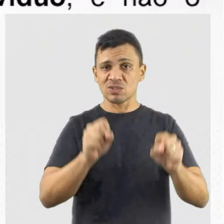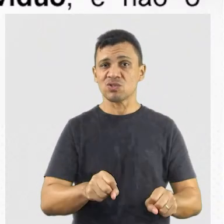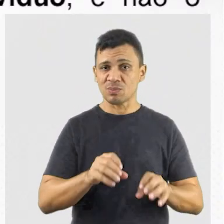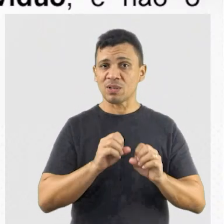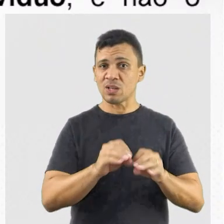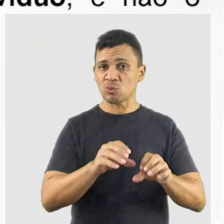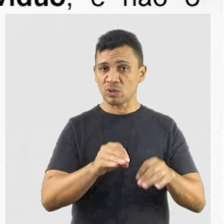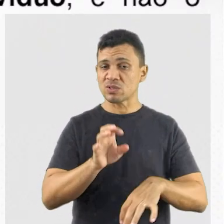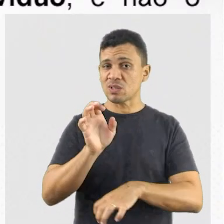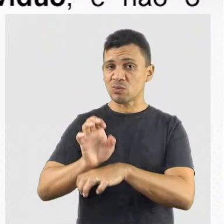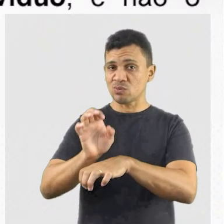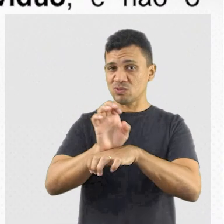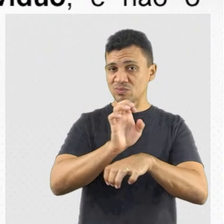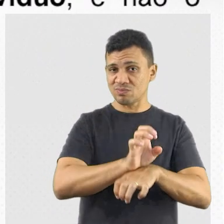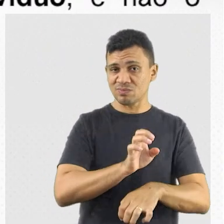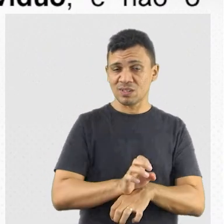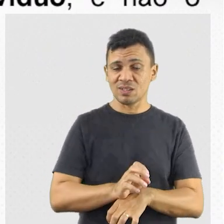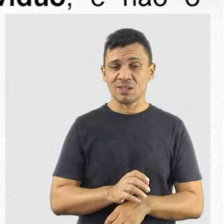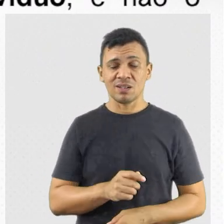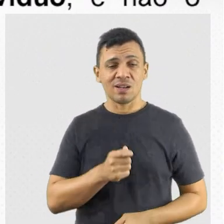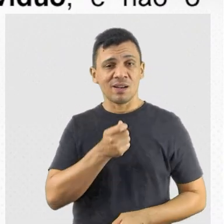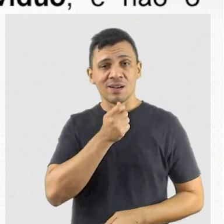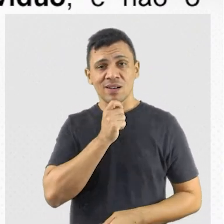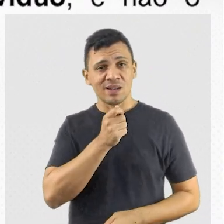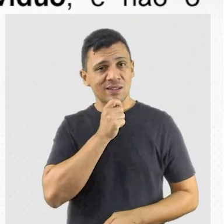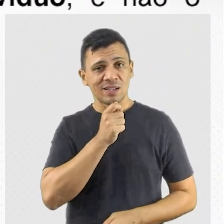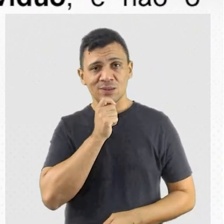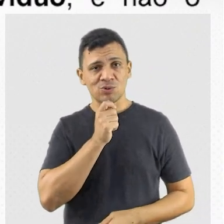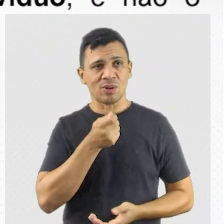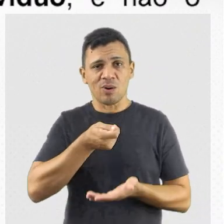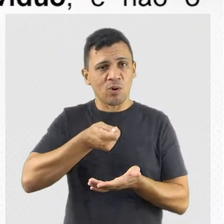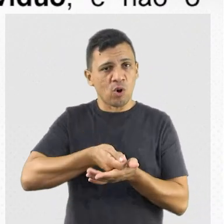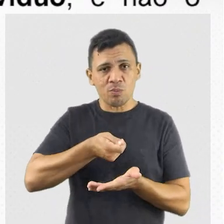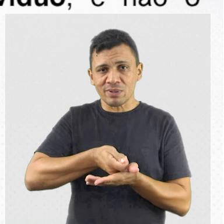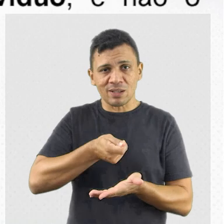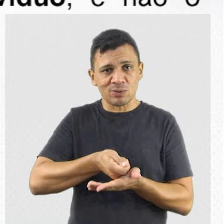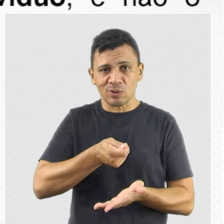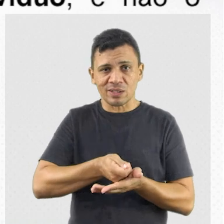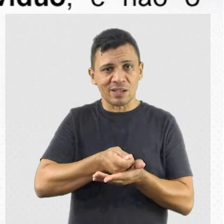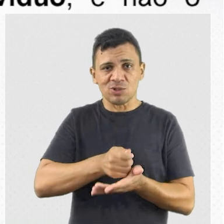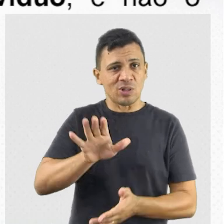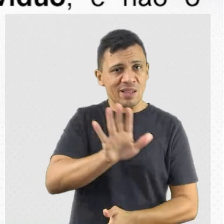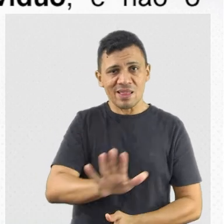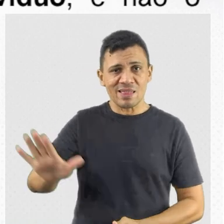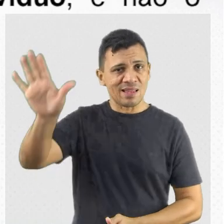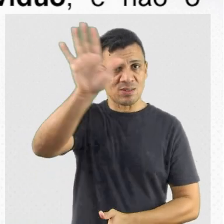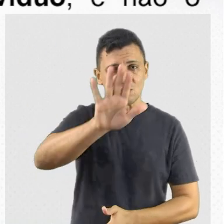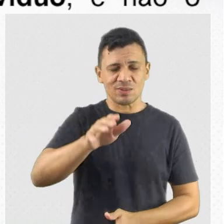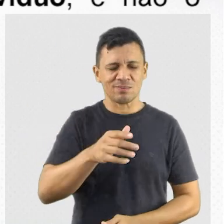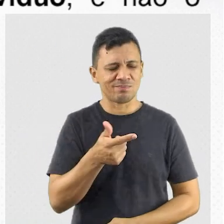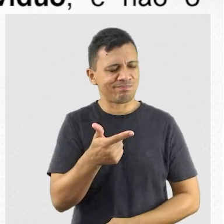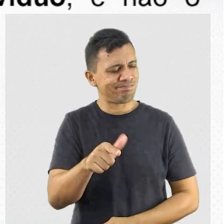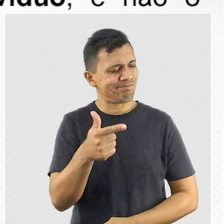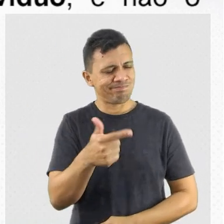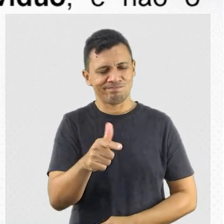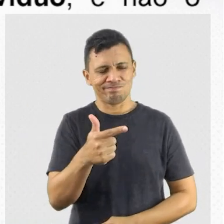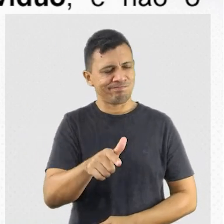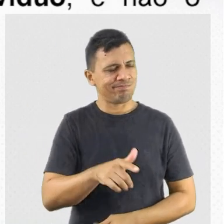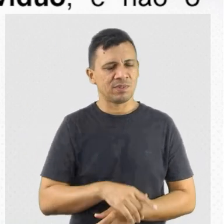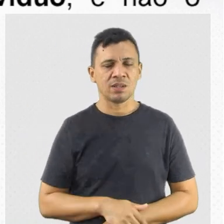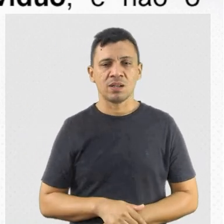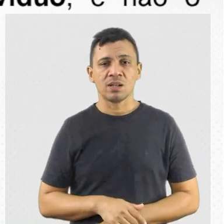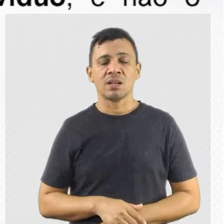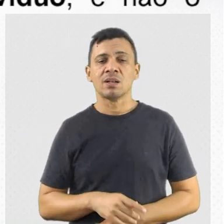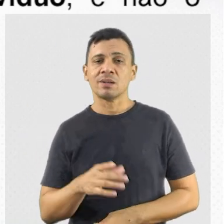ao nascer, o indivíduo encontra uma sociedade que já está estruturada, ela já existe há muito mais tempo do que nós, que molda e regula o